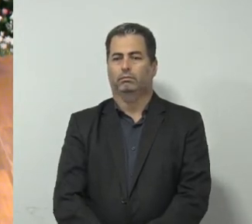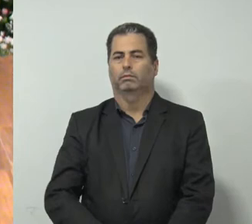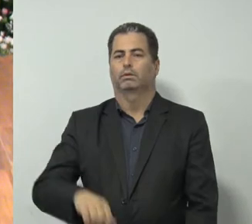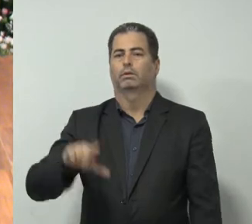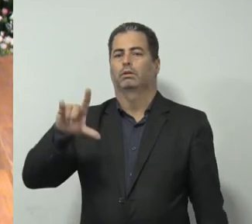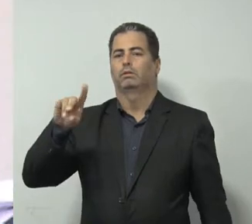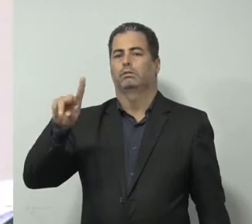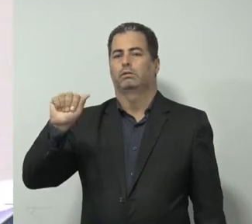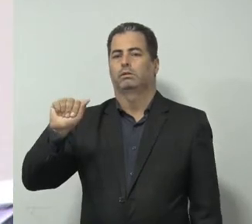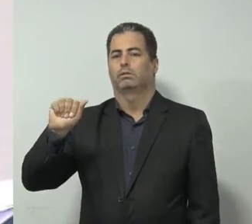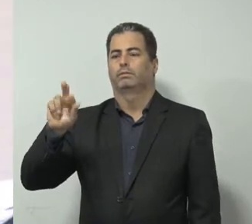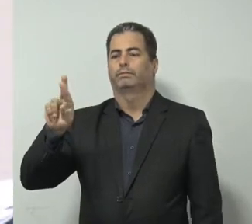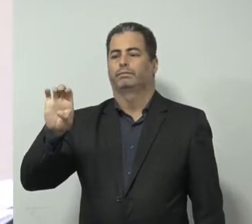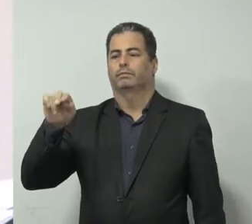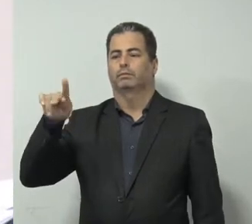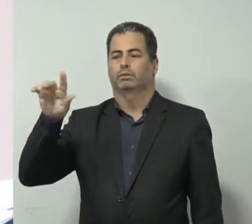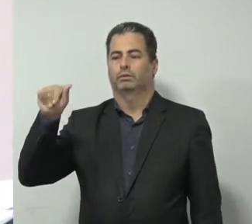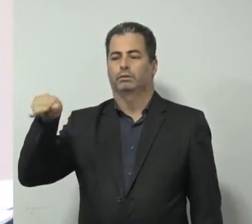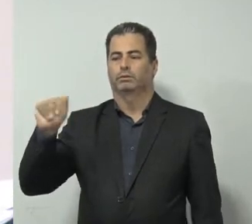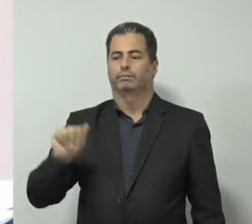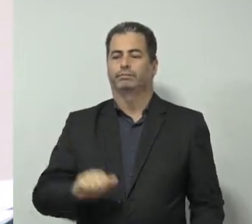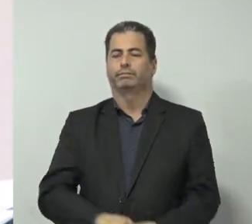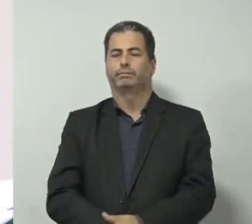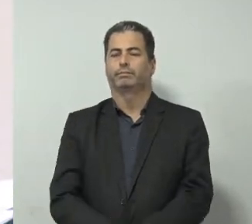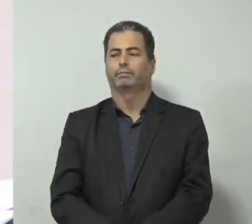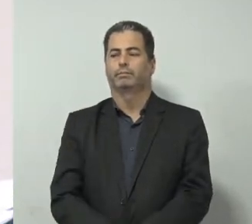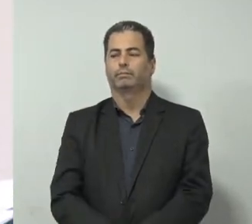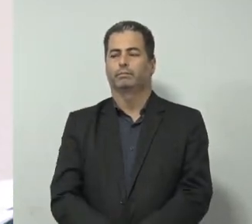Lígia Regina Fagione de Oliveira.